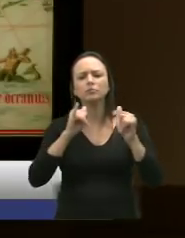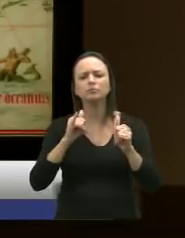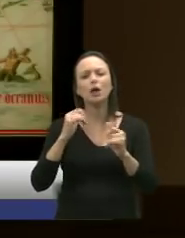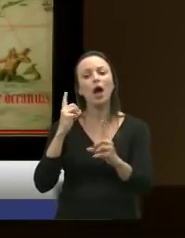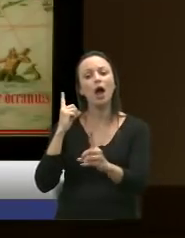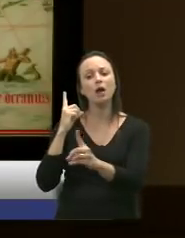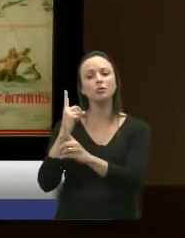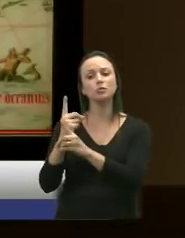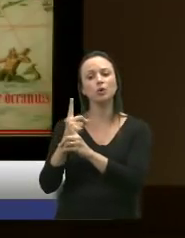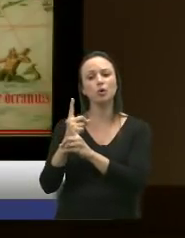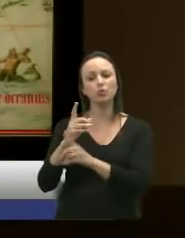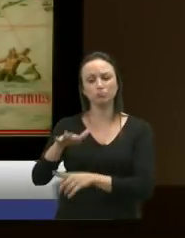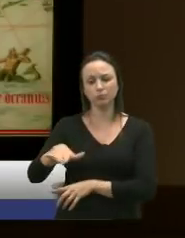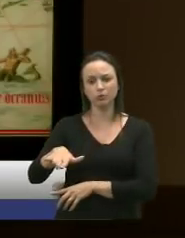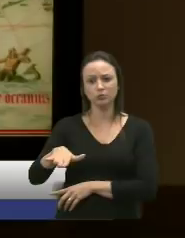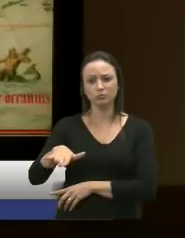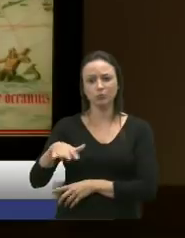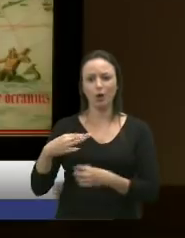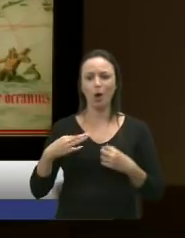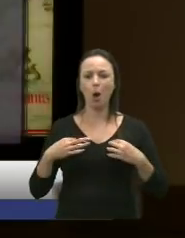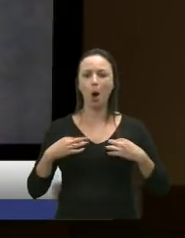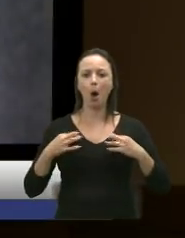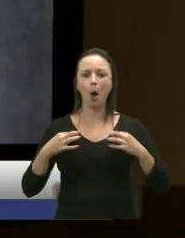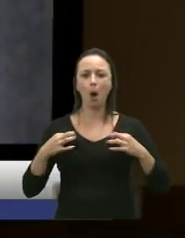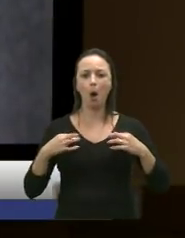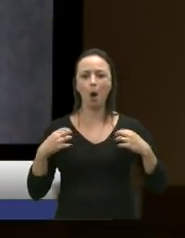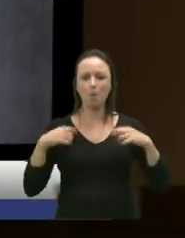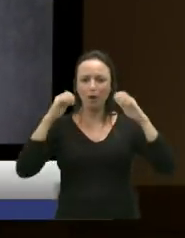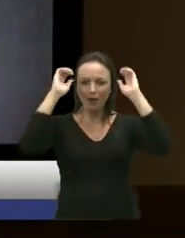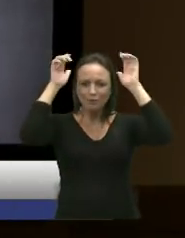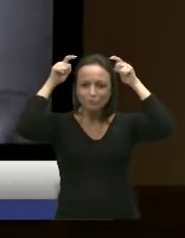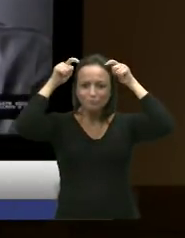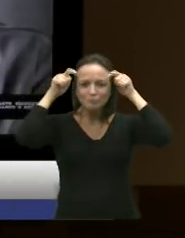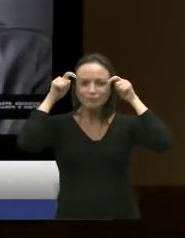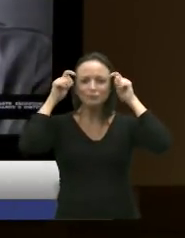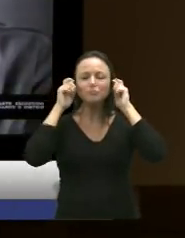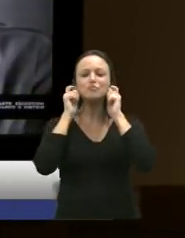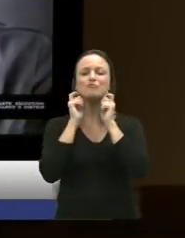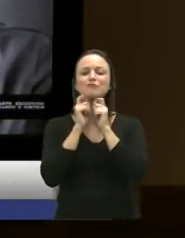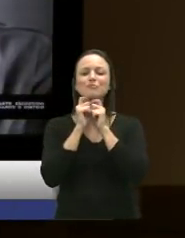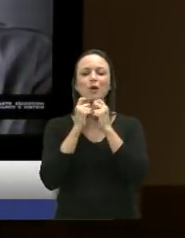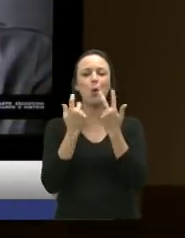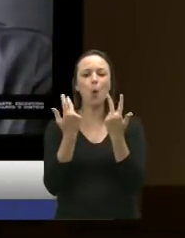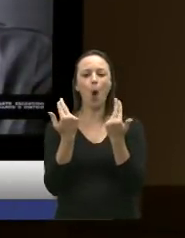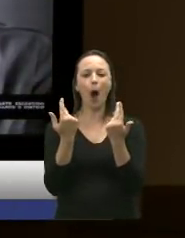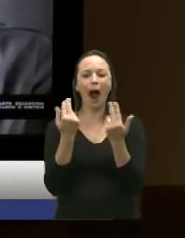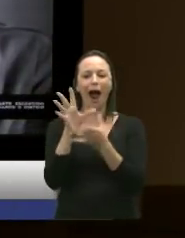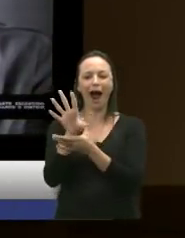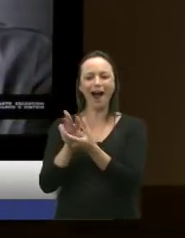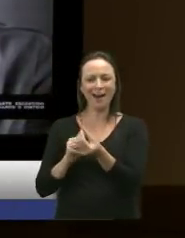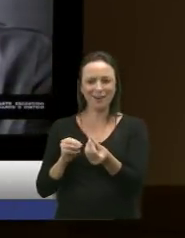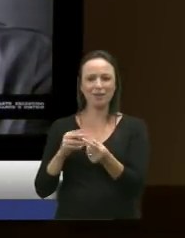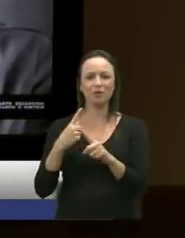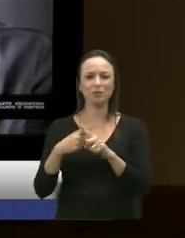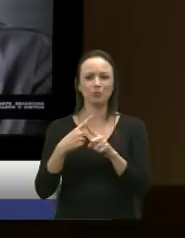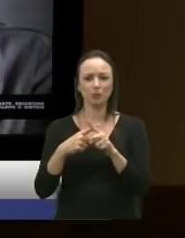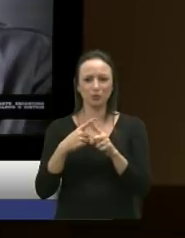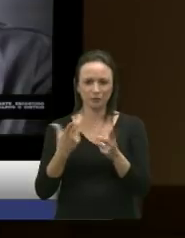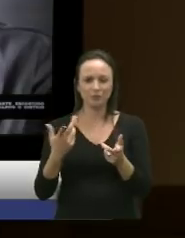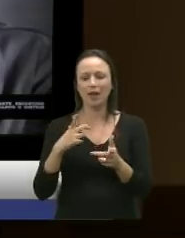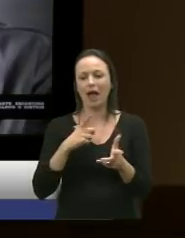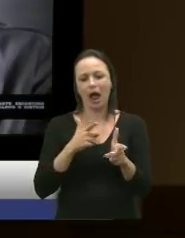sul, fardado como voluntário constitucionalista, logicamente sem combater, até porque não havia armas para todo